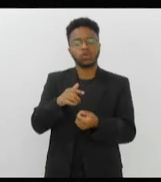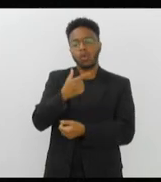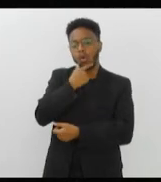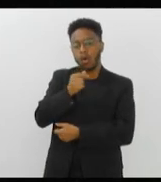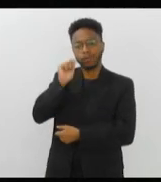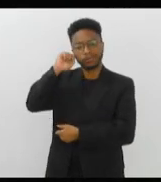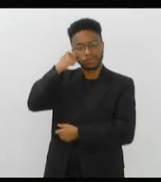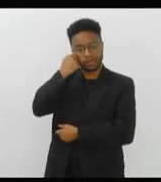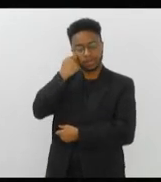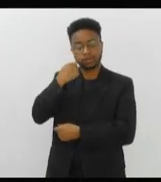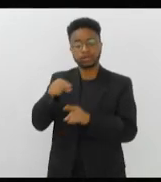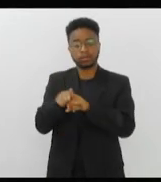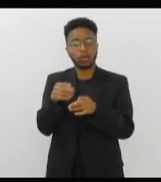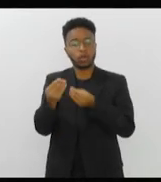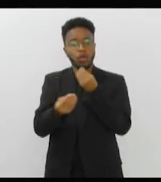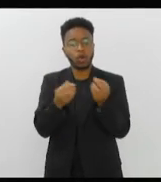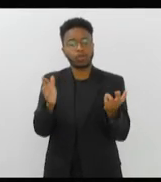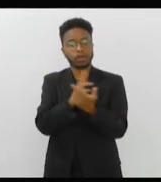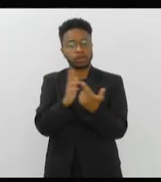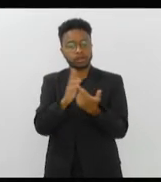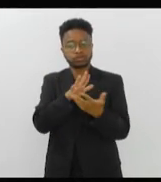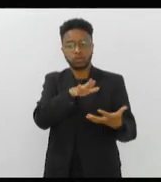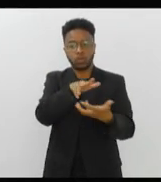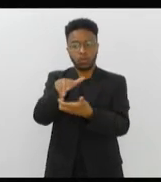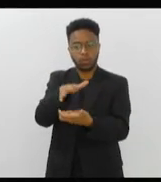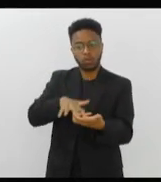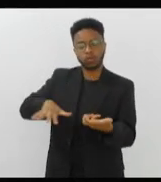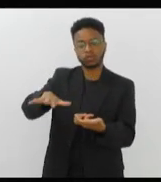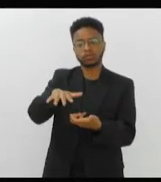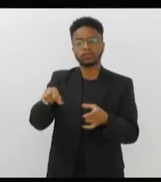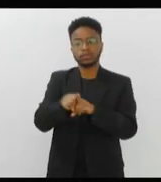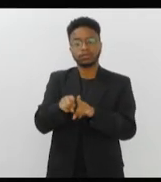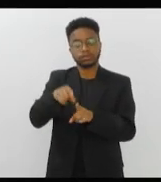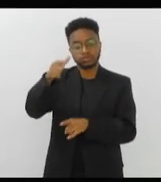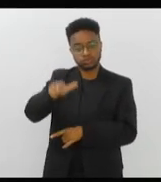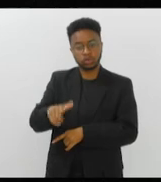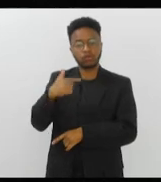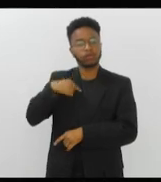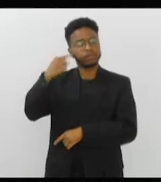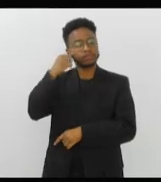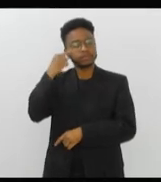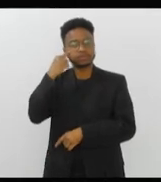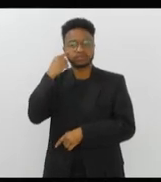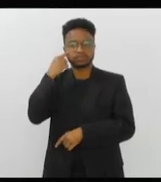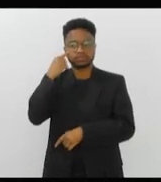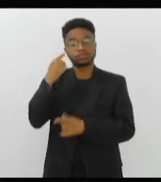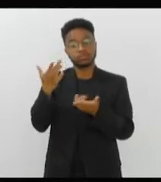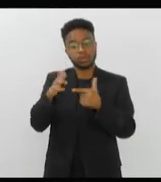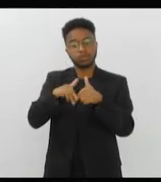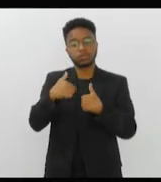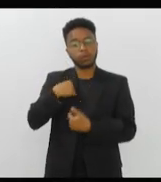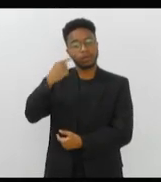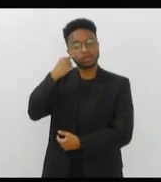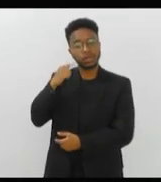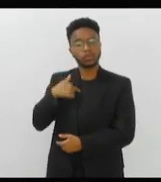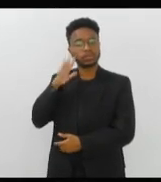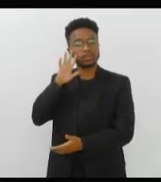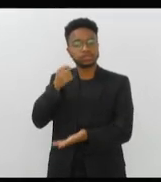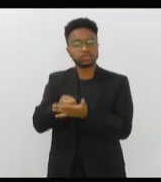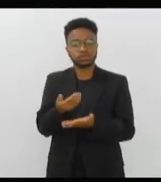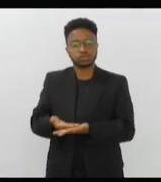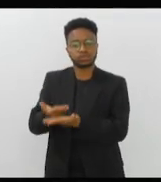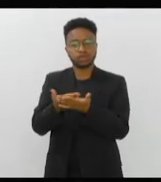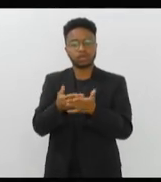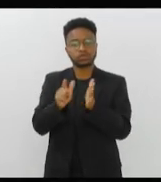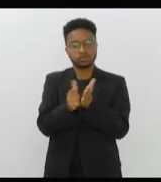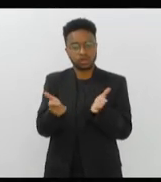os efeitos nas relações que tive com o mundo ao meu redor. Novamente, foi questionando. Por questionar, decidi fazer jornalismo. Por questionar,